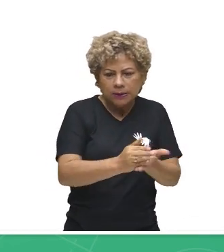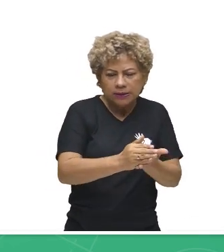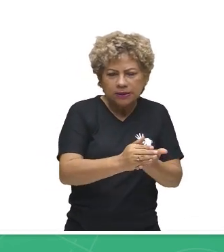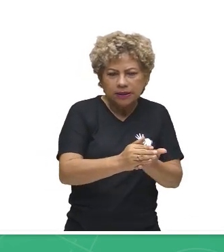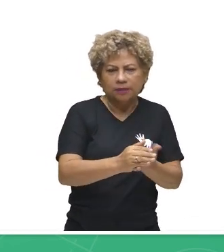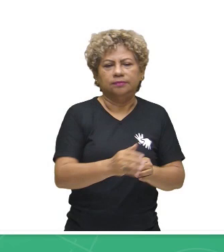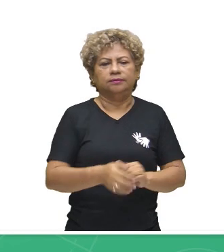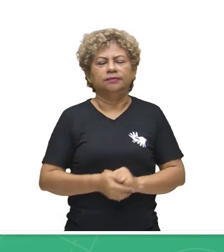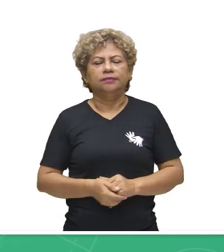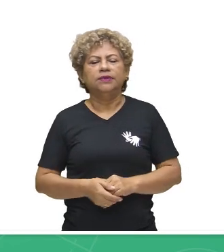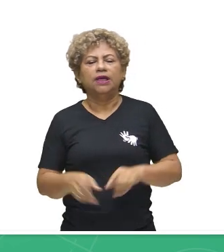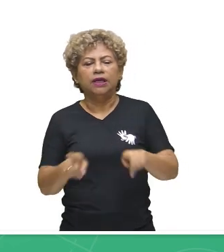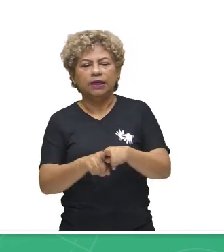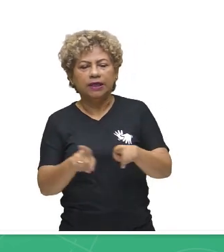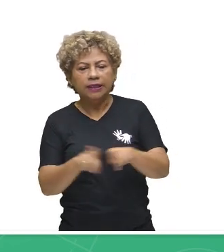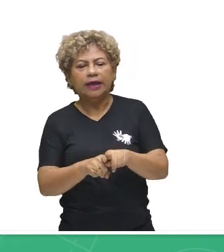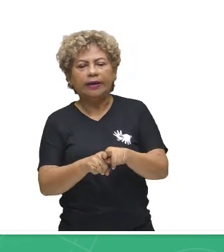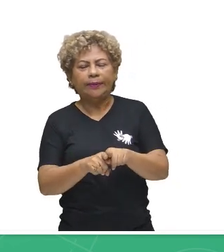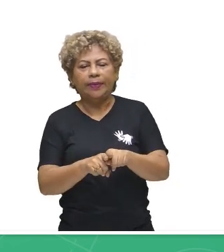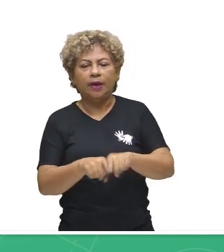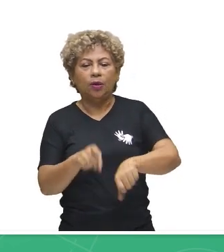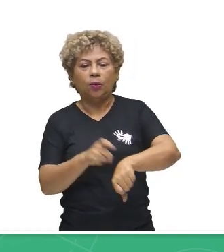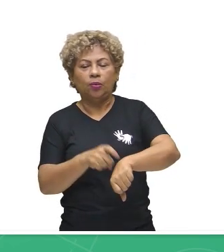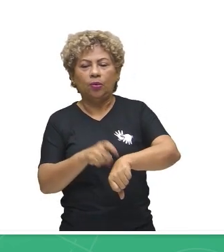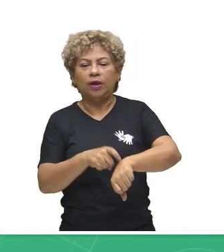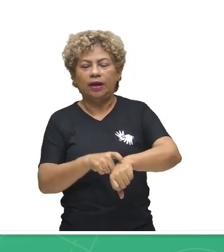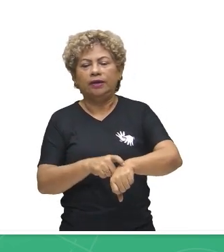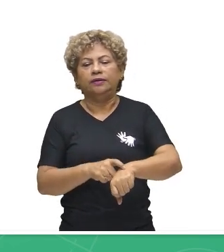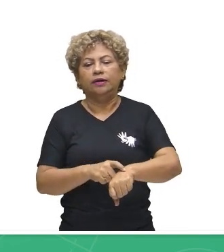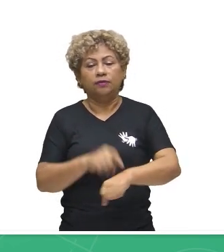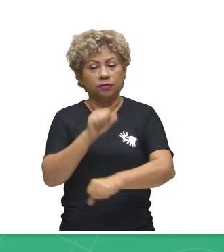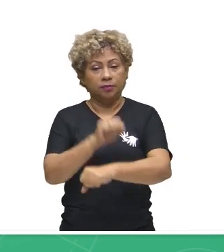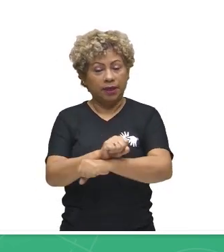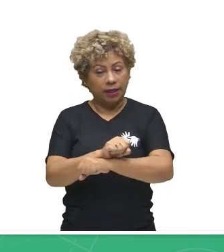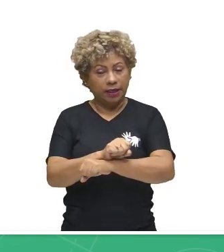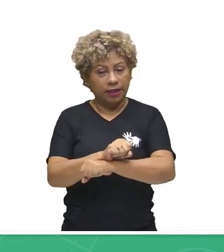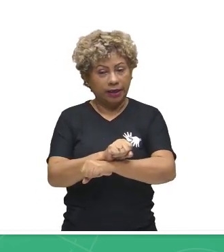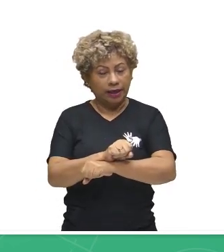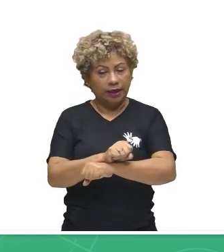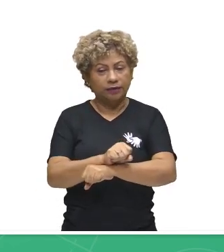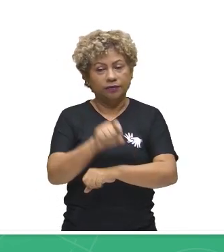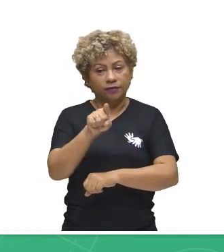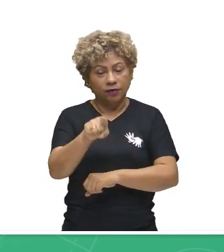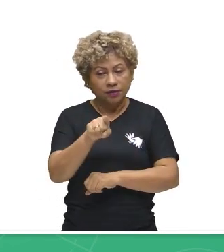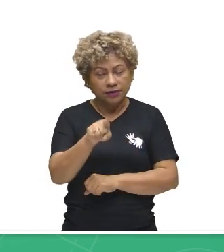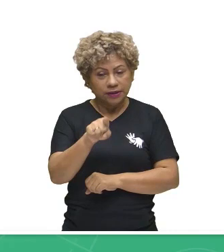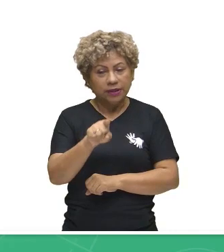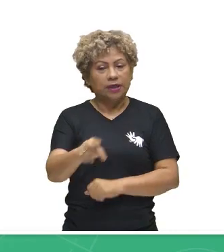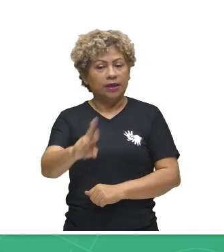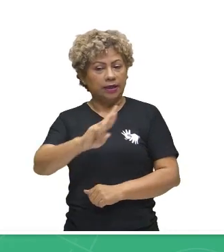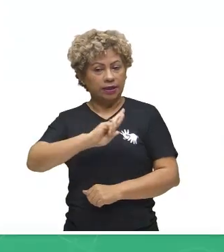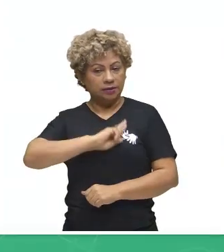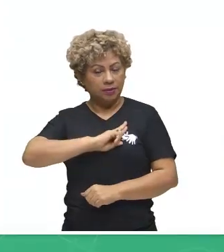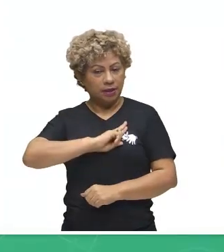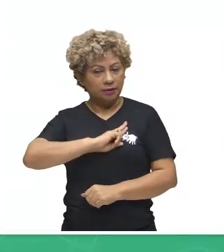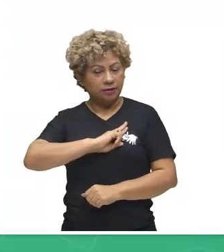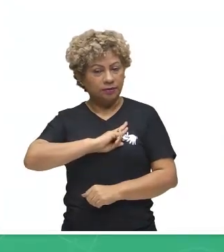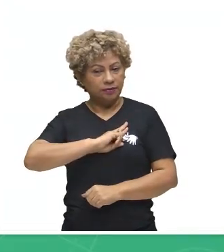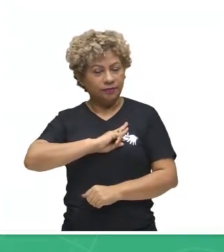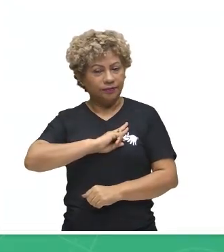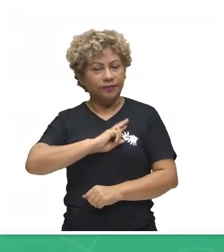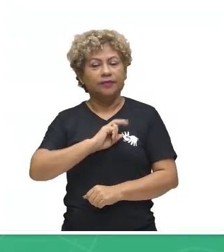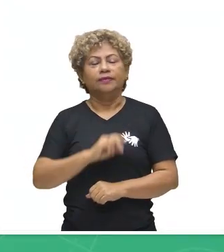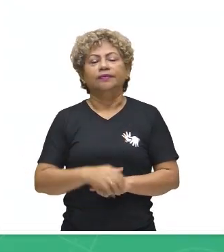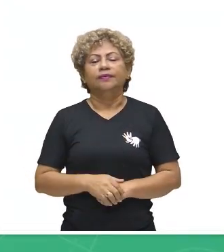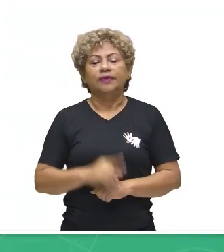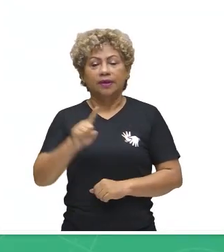função horária das posições. Então, daqui a pouco nós voltamos e espero que vocês façam. Estou observando aí vocês